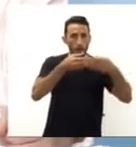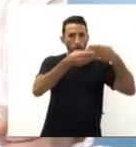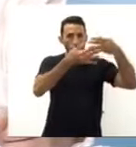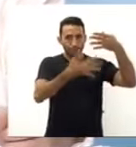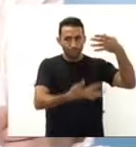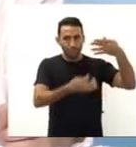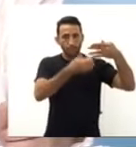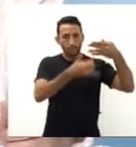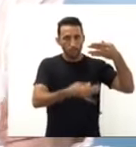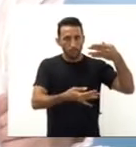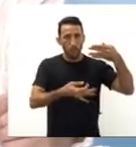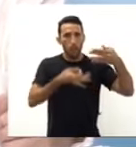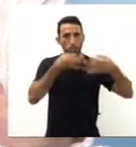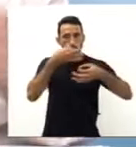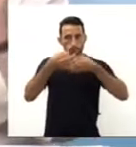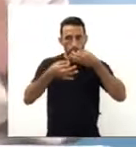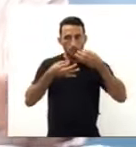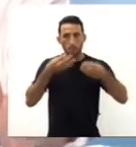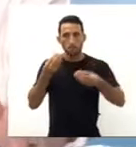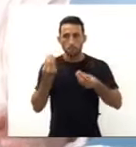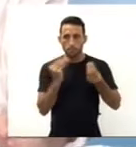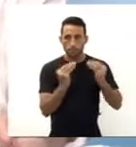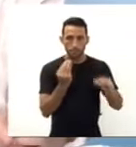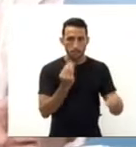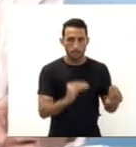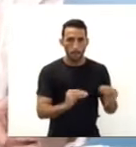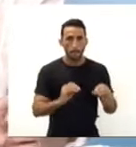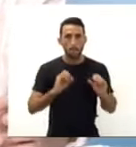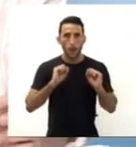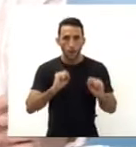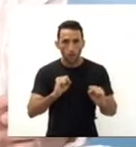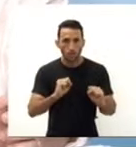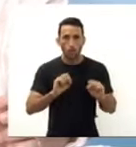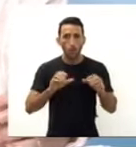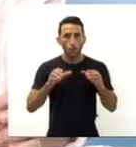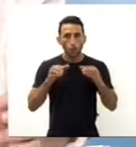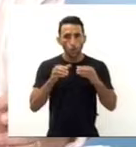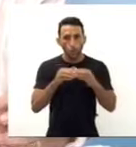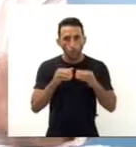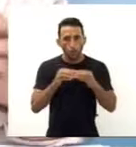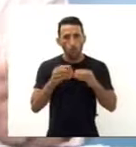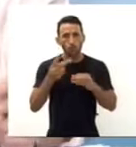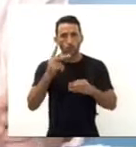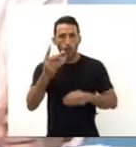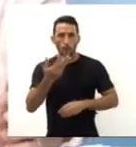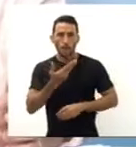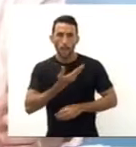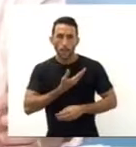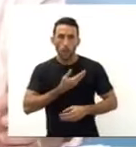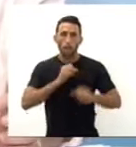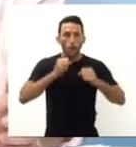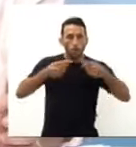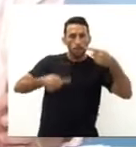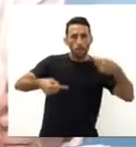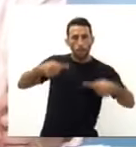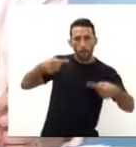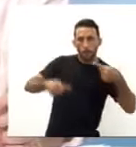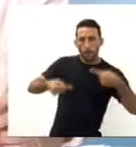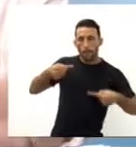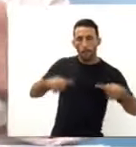sua mensagem. Crie grupos pelas mídias sociais com seus colegas. Discutam, se ajudem